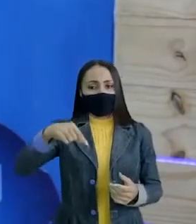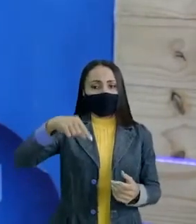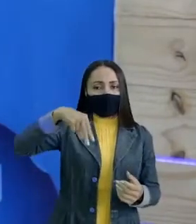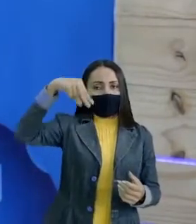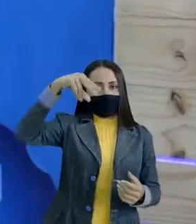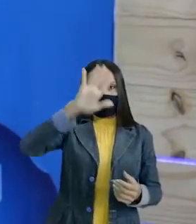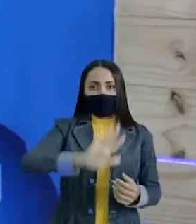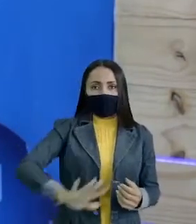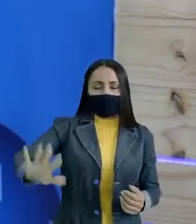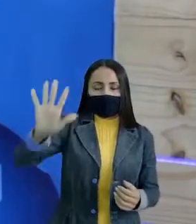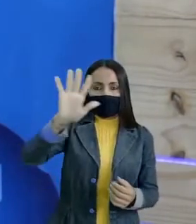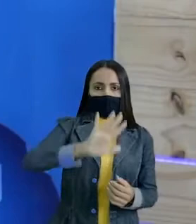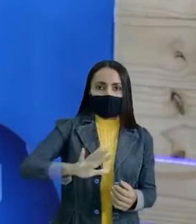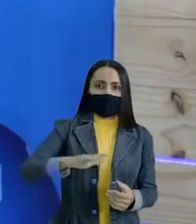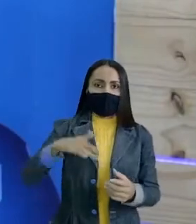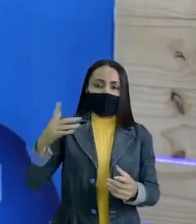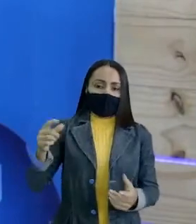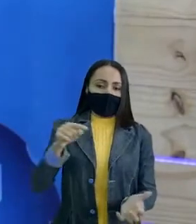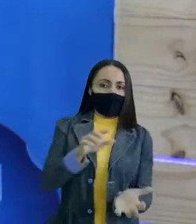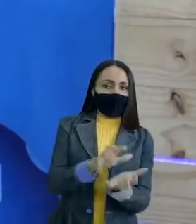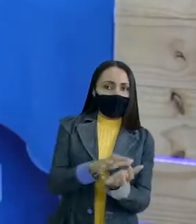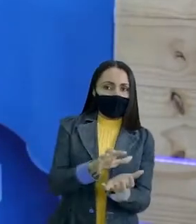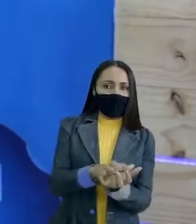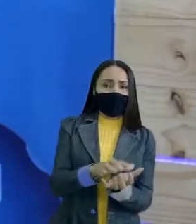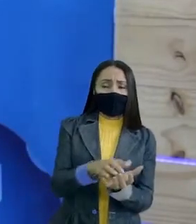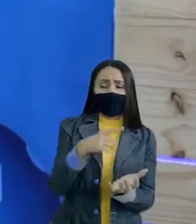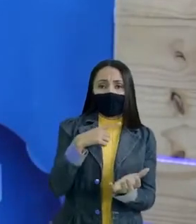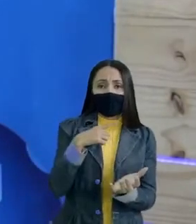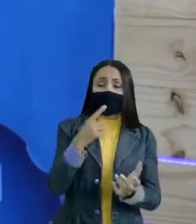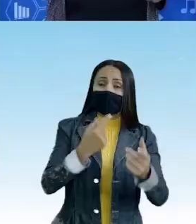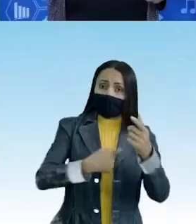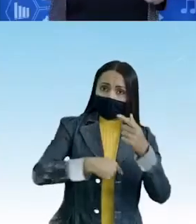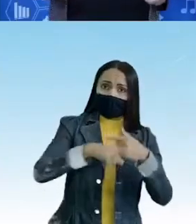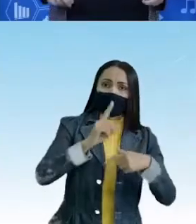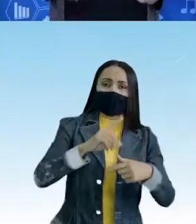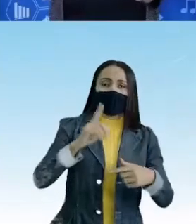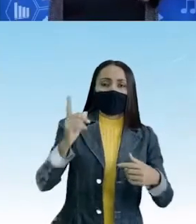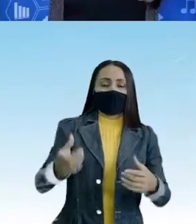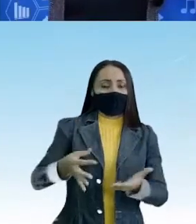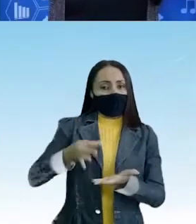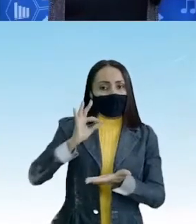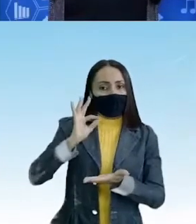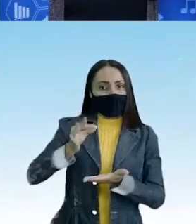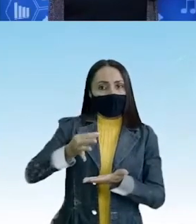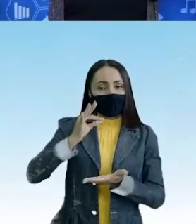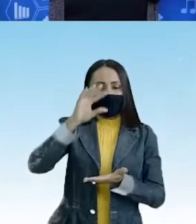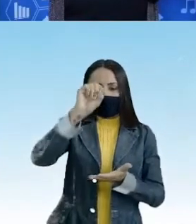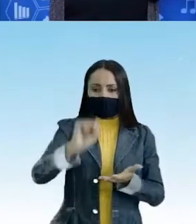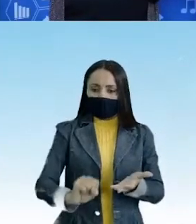de Pernambuco foi um dos maiores que tiveram sucesso, e o café lá no Sudeste, onde a